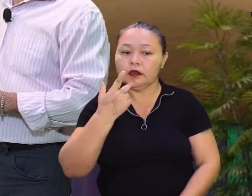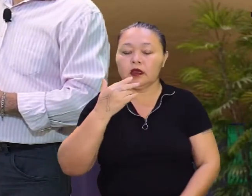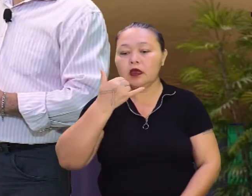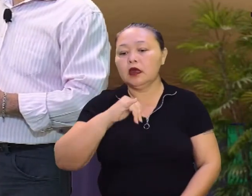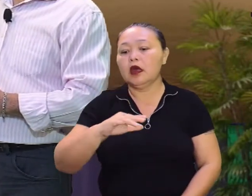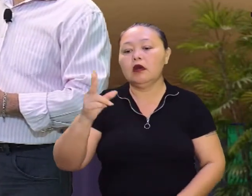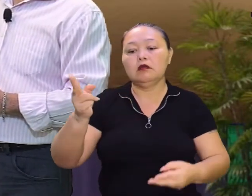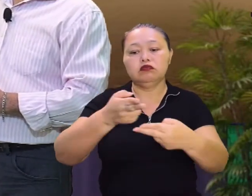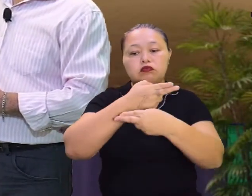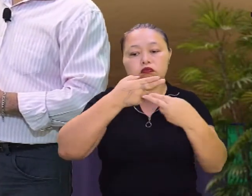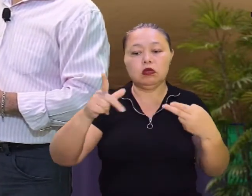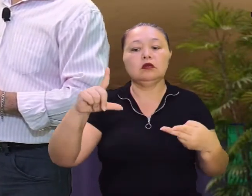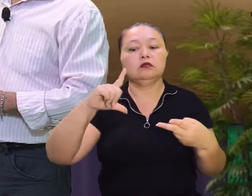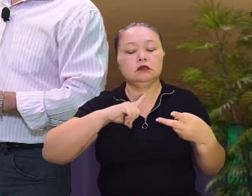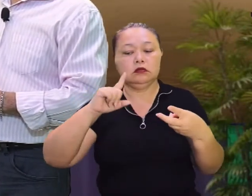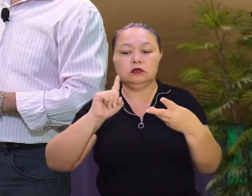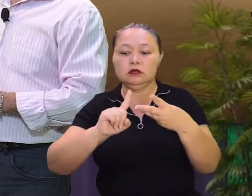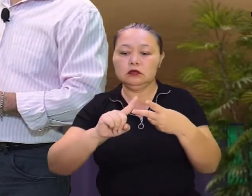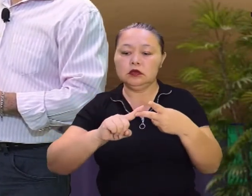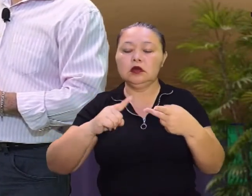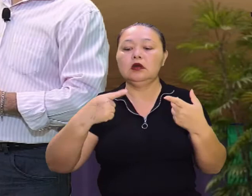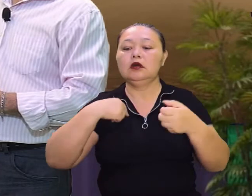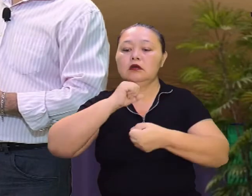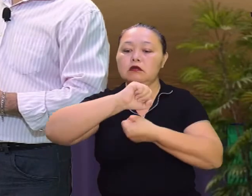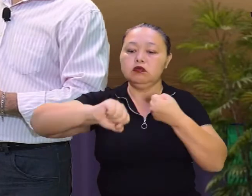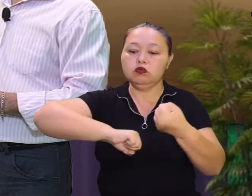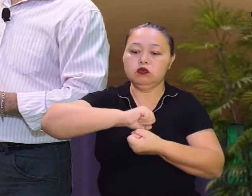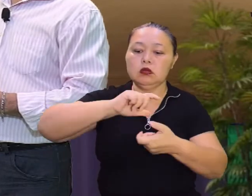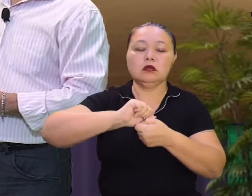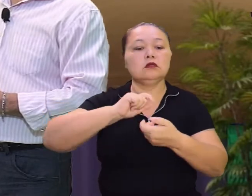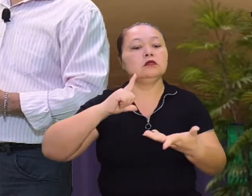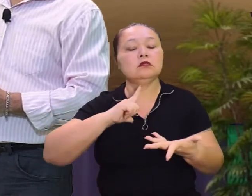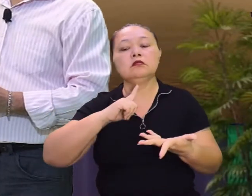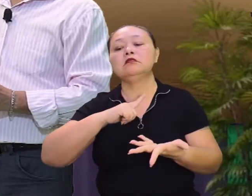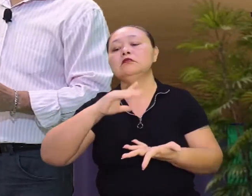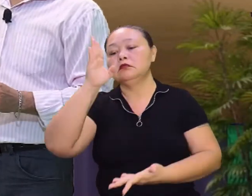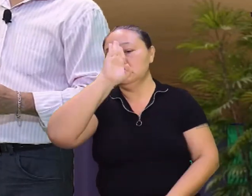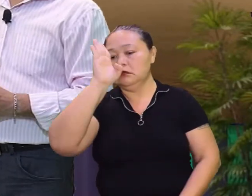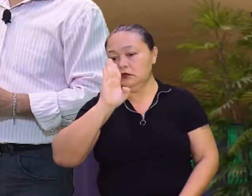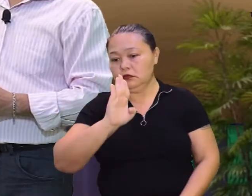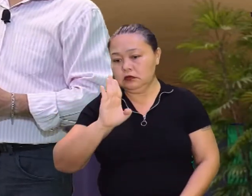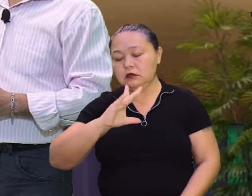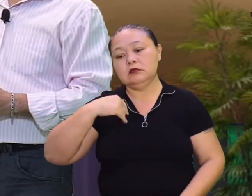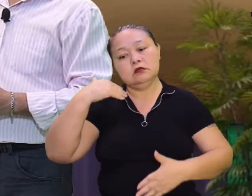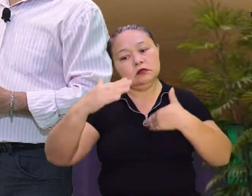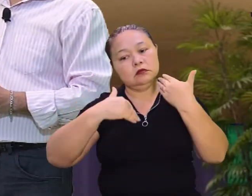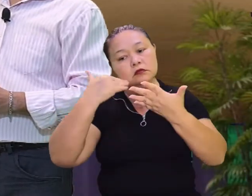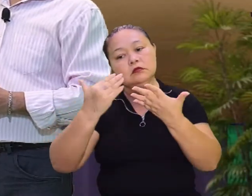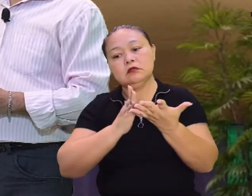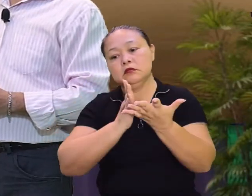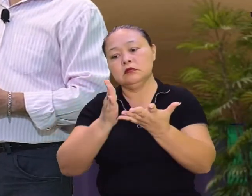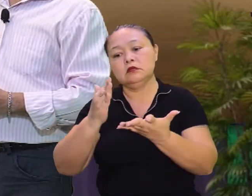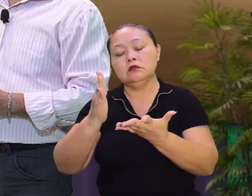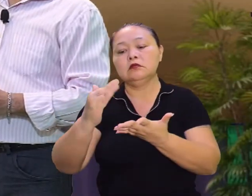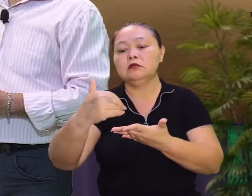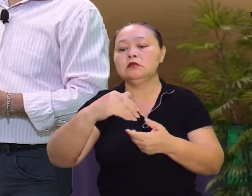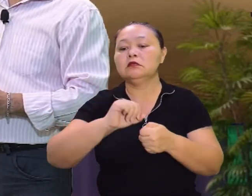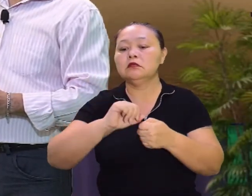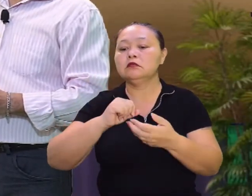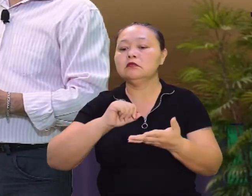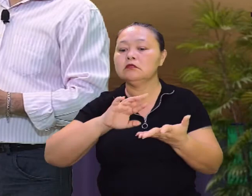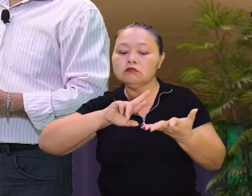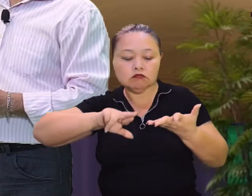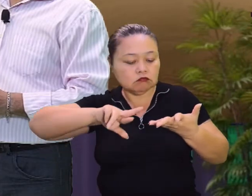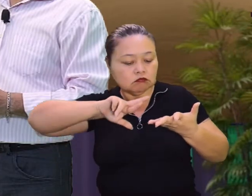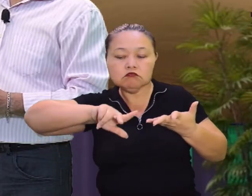energia eólica, temos energia eólica, fala de sustentabilidade, então o Brasil tem potencial para desenvolver várias produções